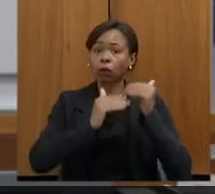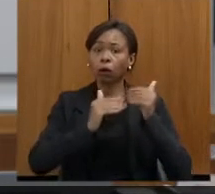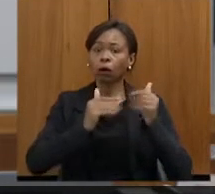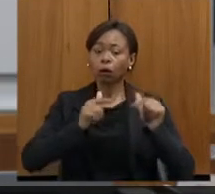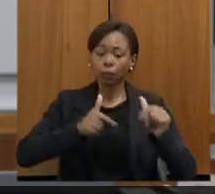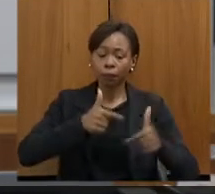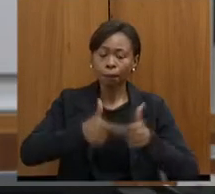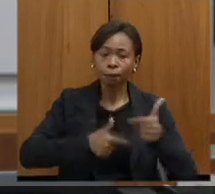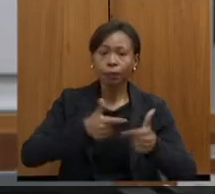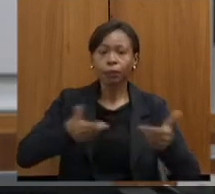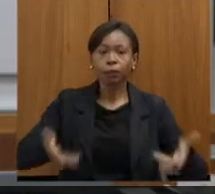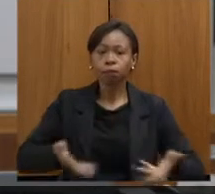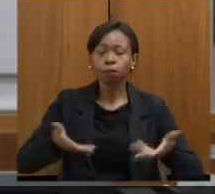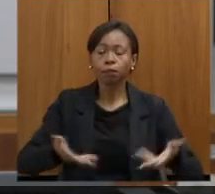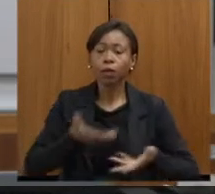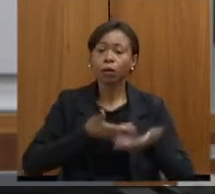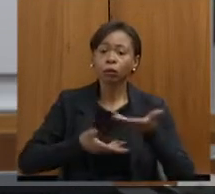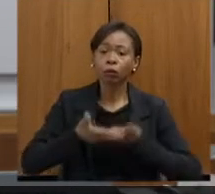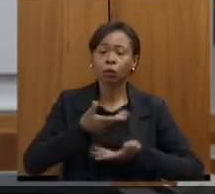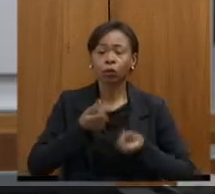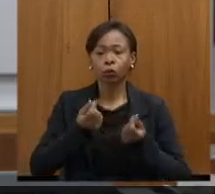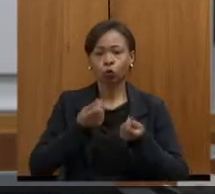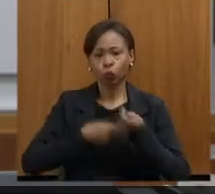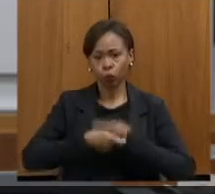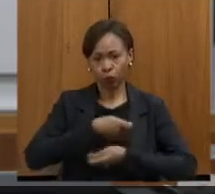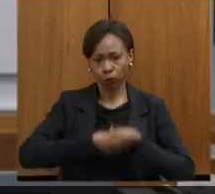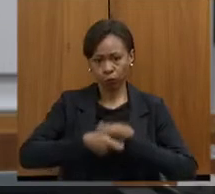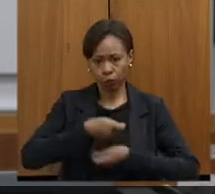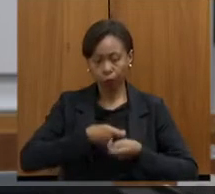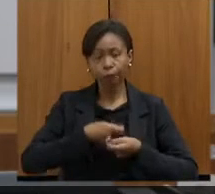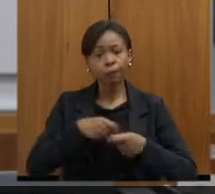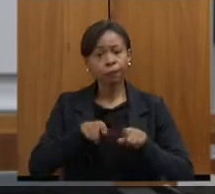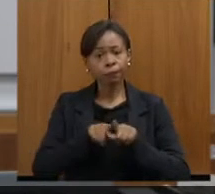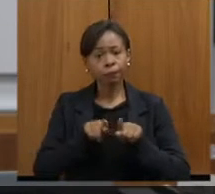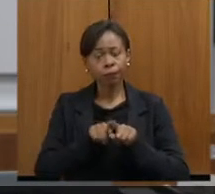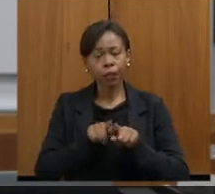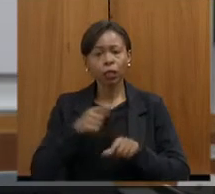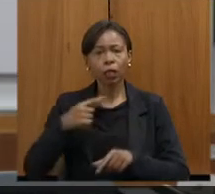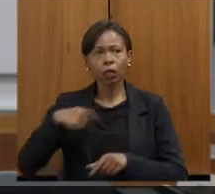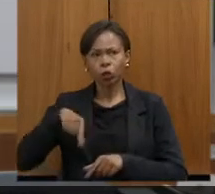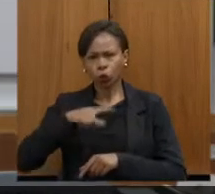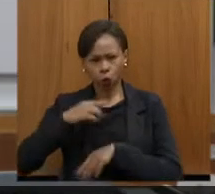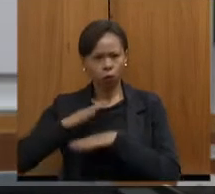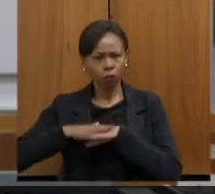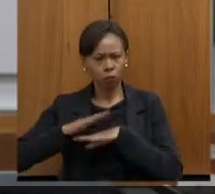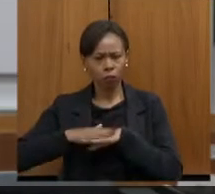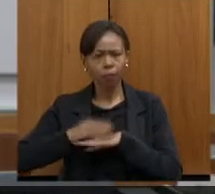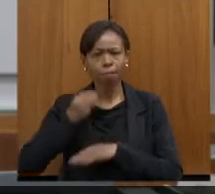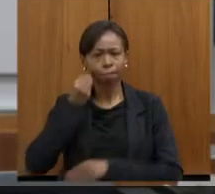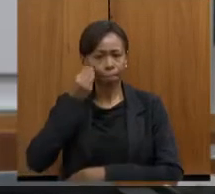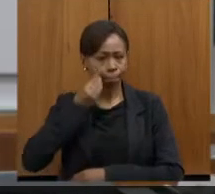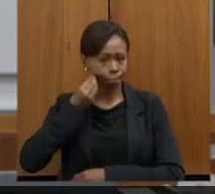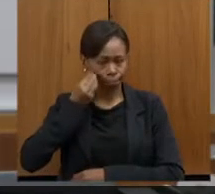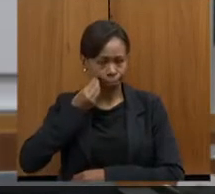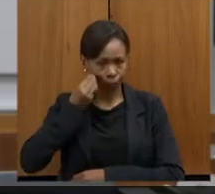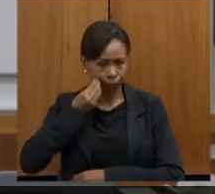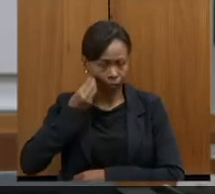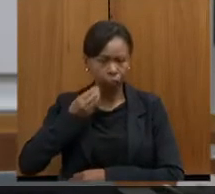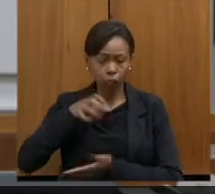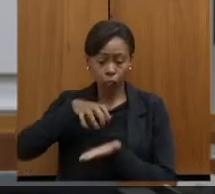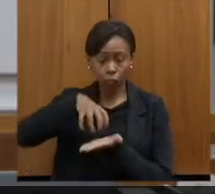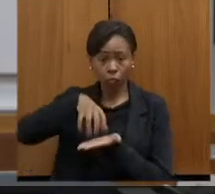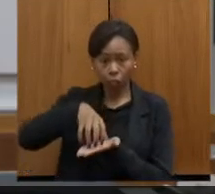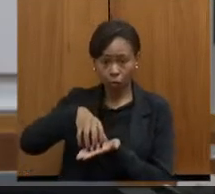E, além disso, trazendo a nossa experiência como entidade